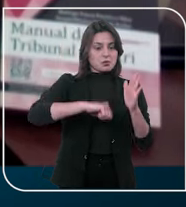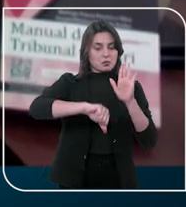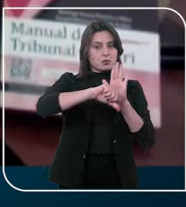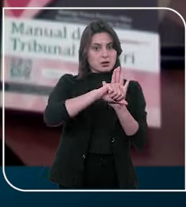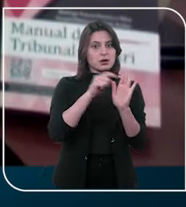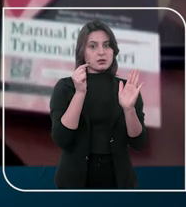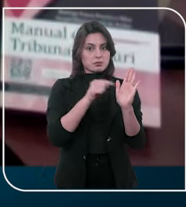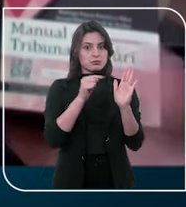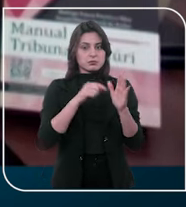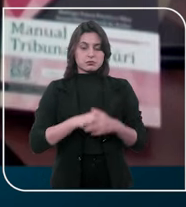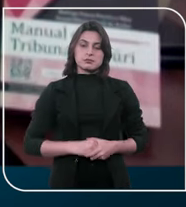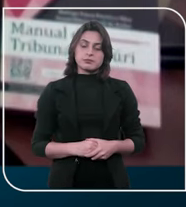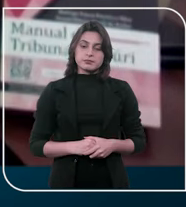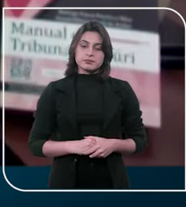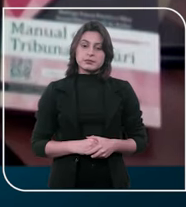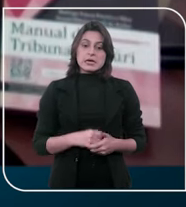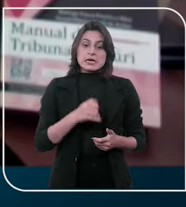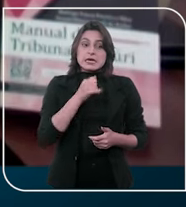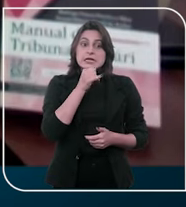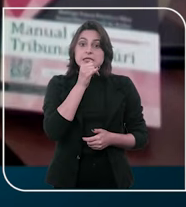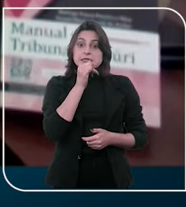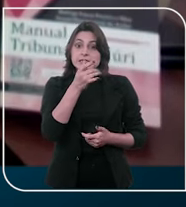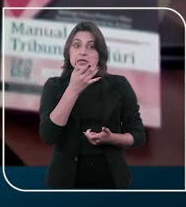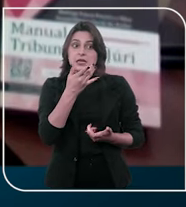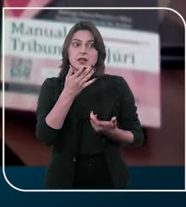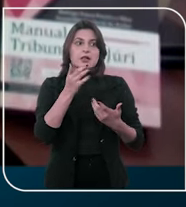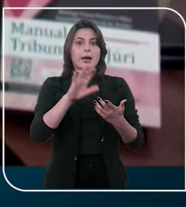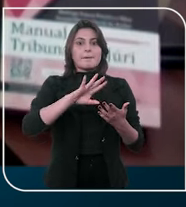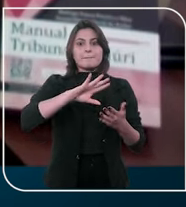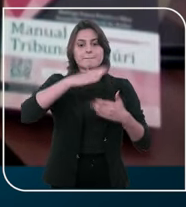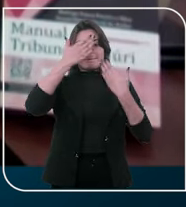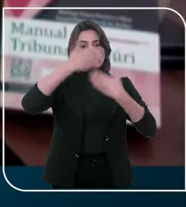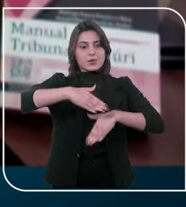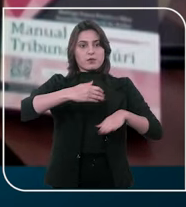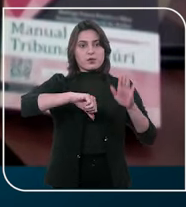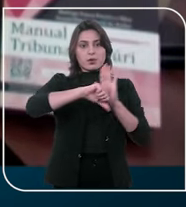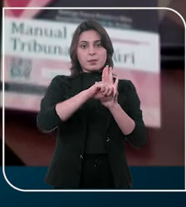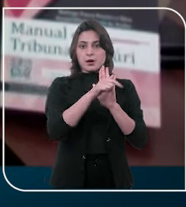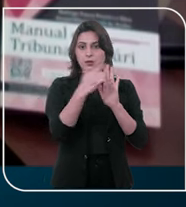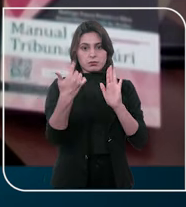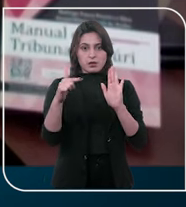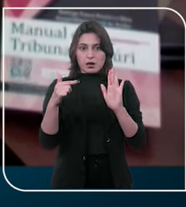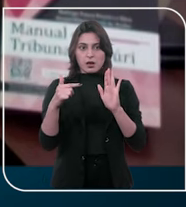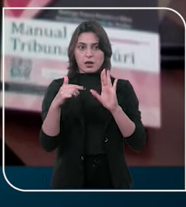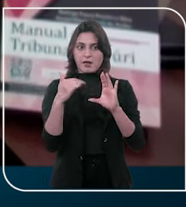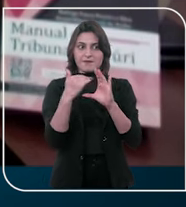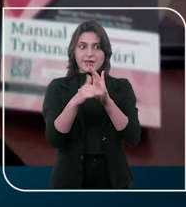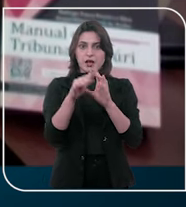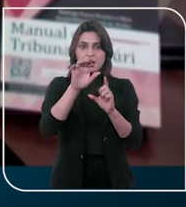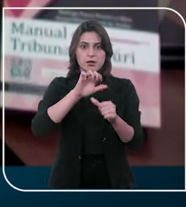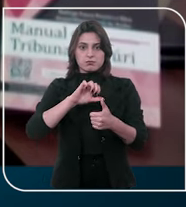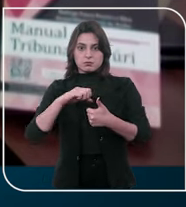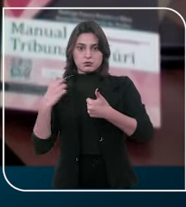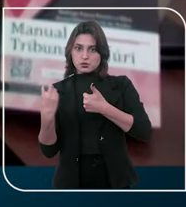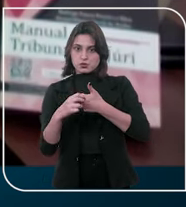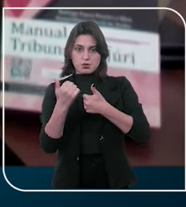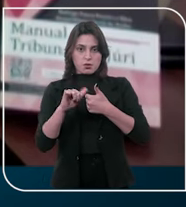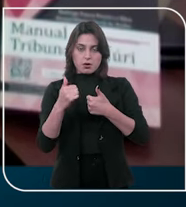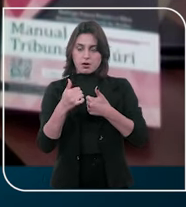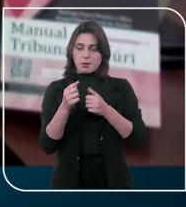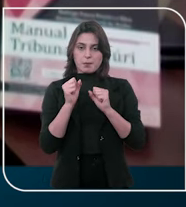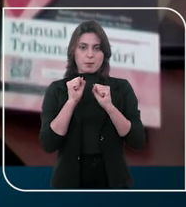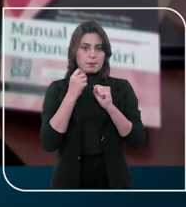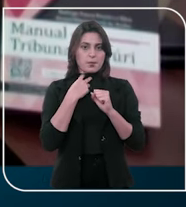haja materialidade. Mas daí nós chegamos num outro ponto, que foi o que você perguntou. O exame de corpo de delito,